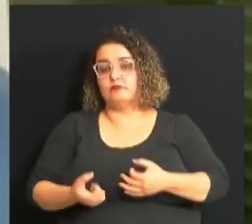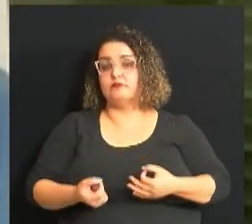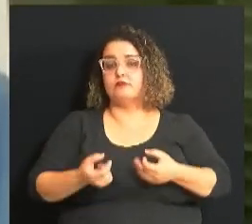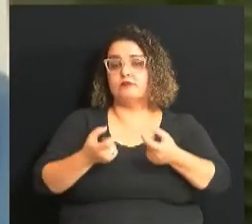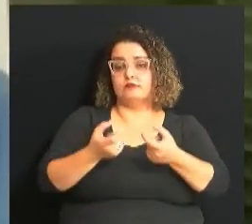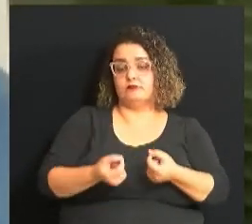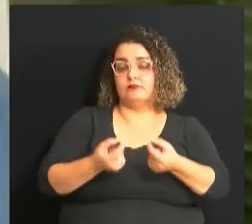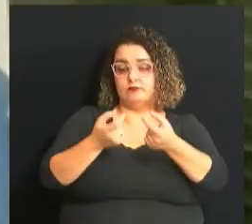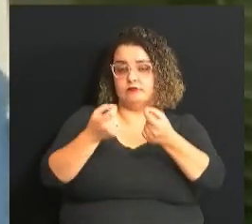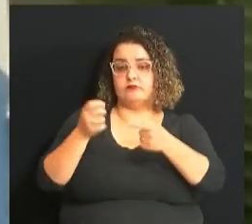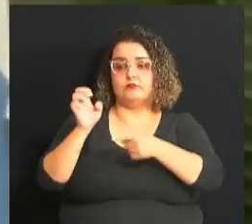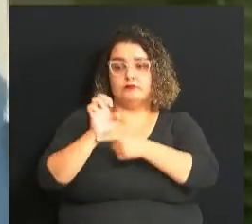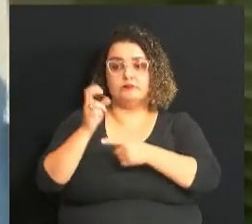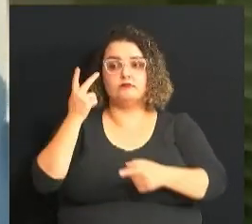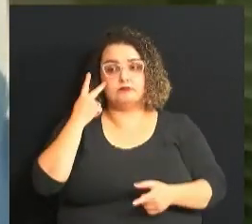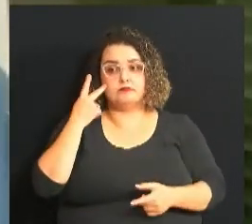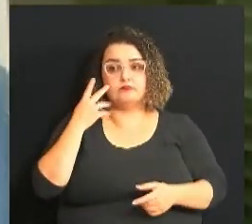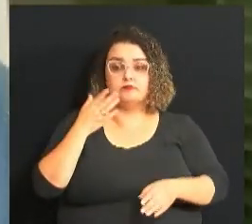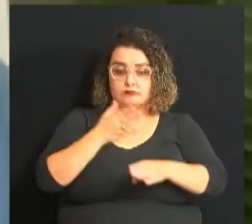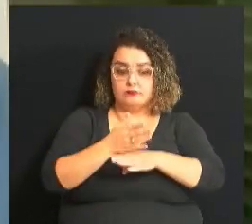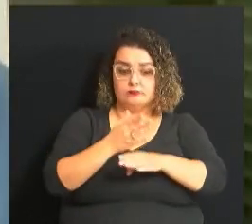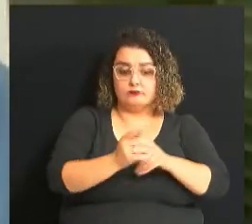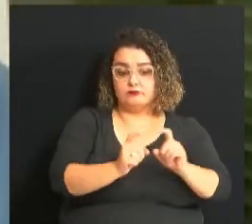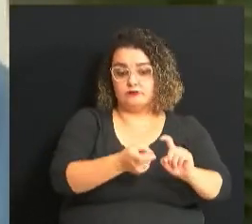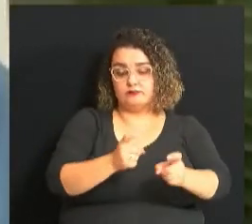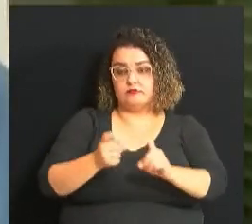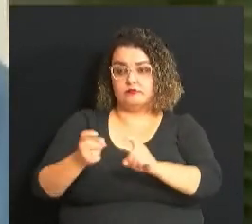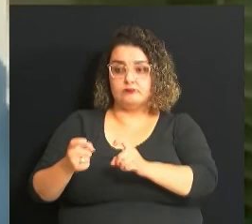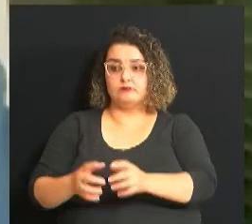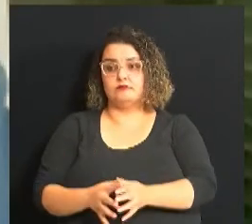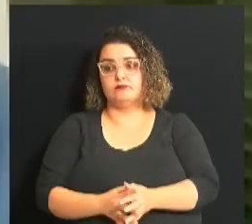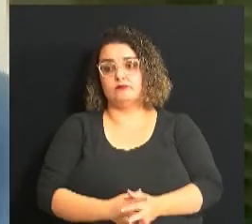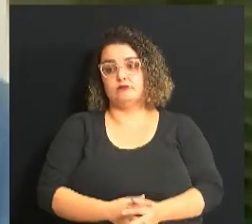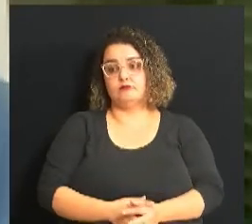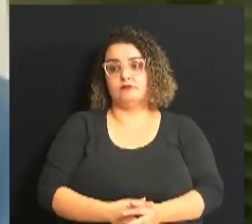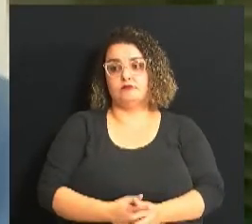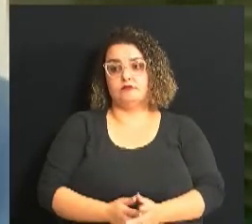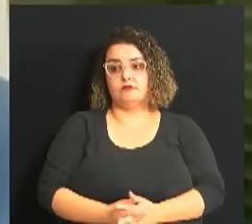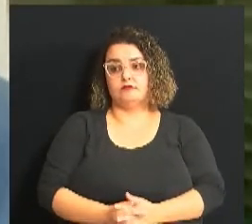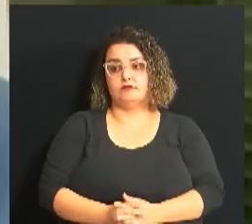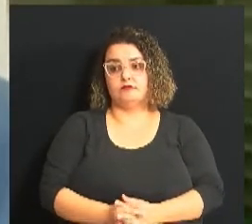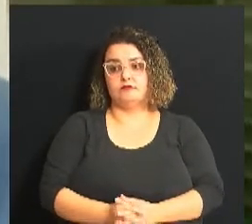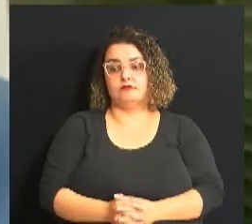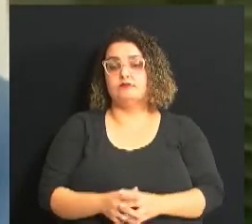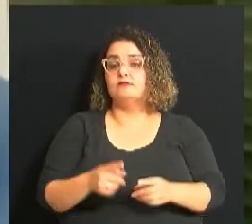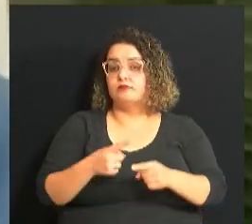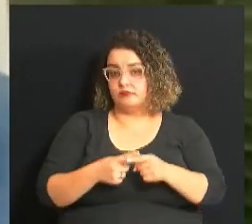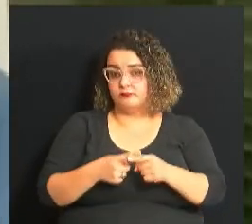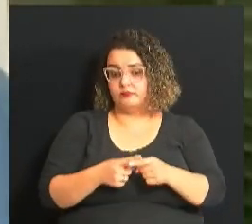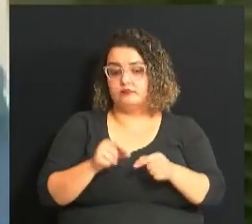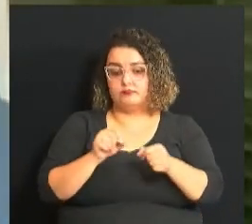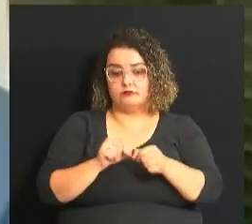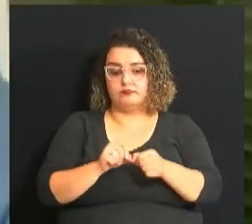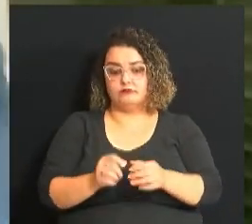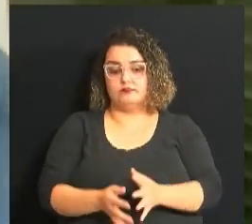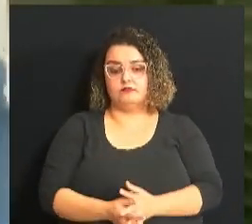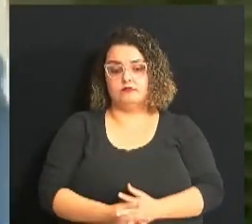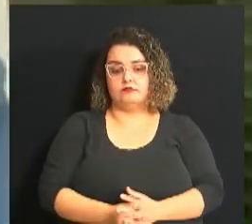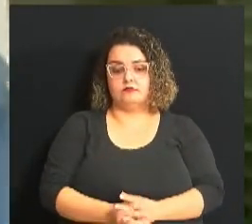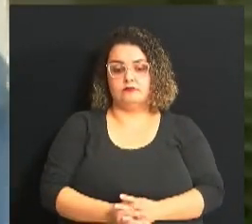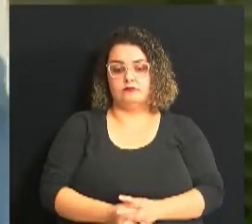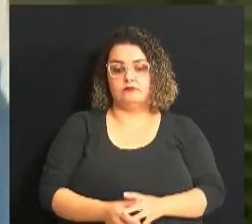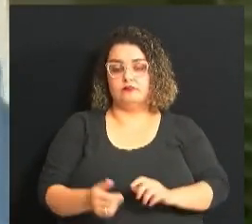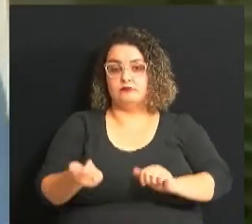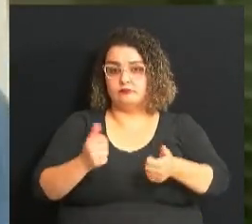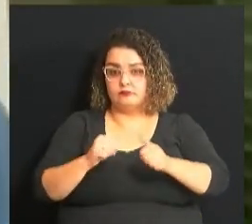participei de algumas reuniões em relação a isso. E por quê? Porque foi feita uma avaliação no estado de